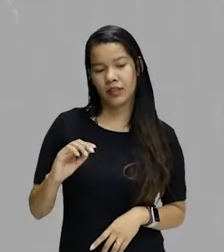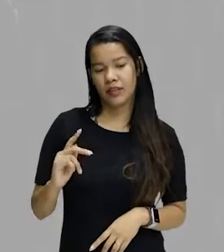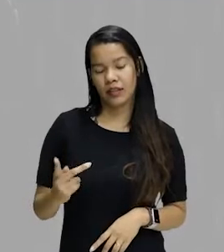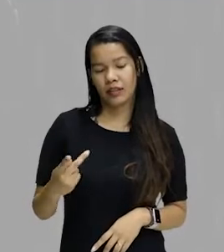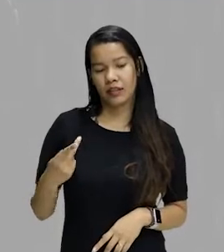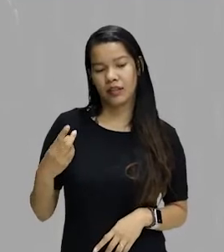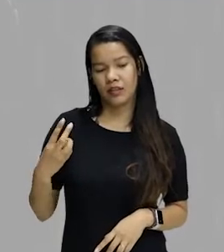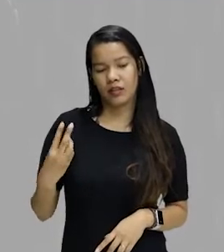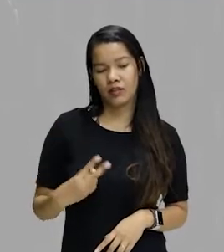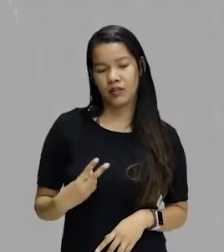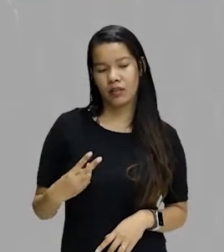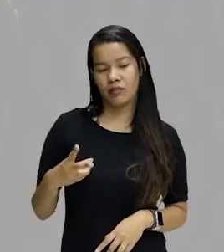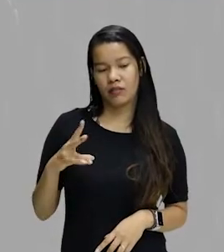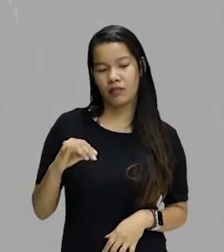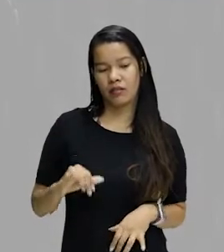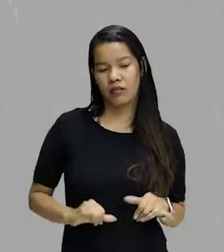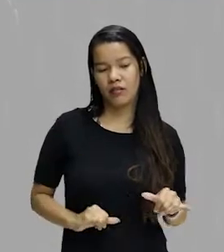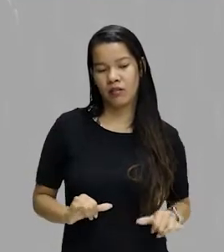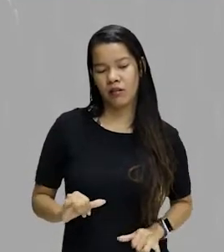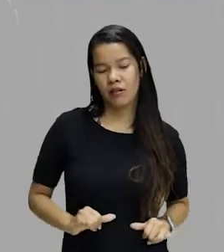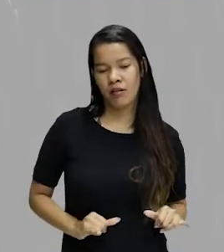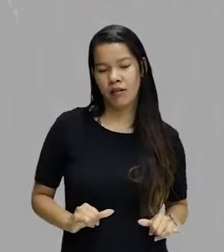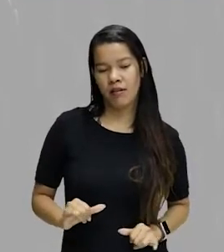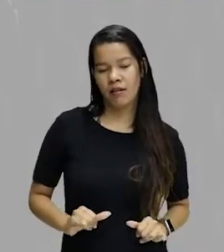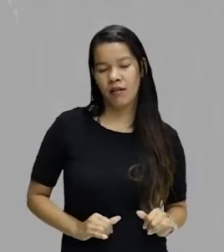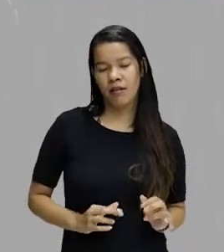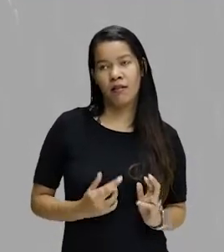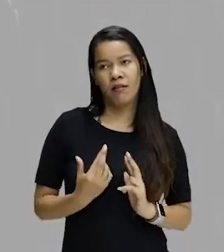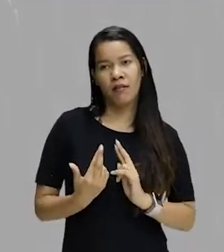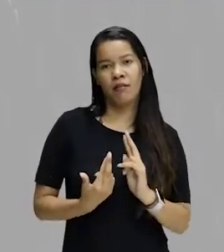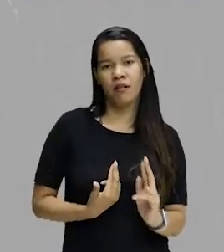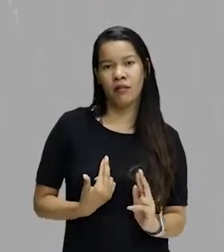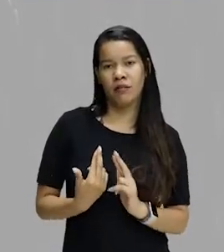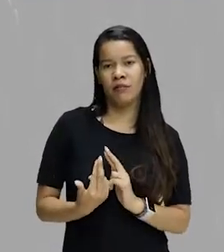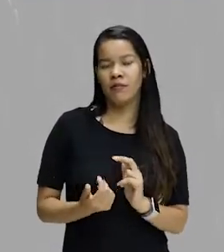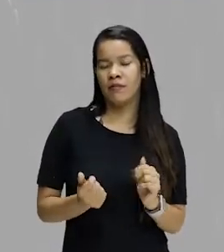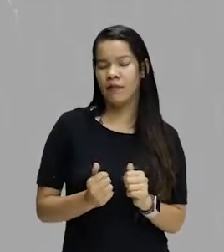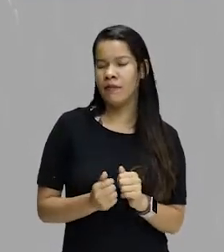vai sofrer a reação com a água. Turma, o